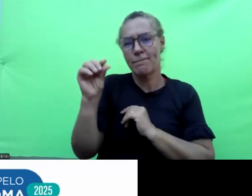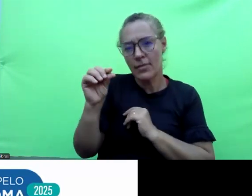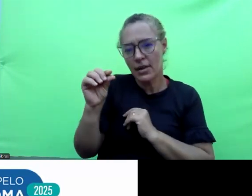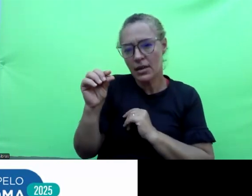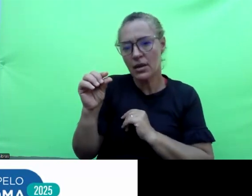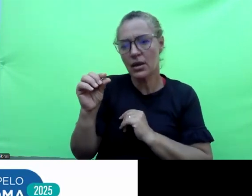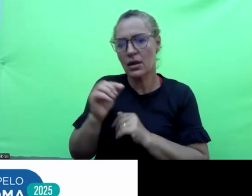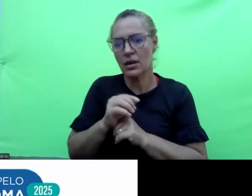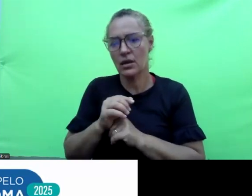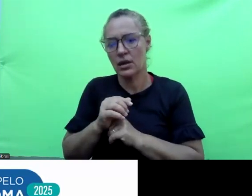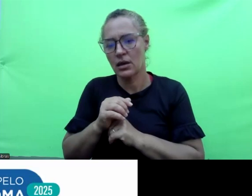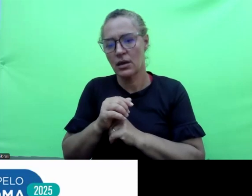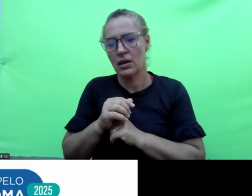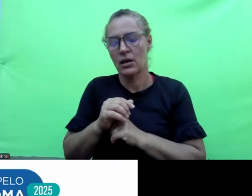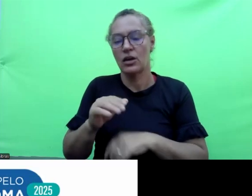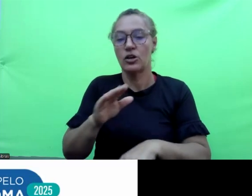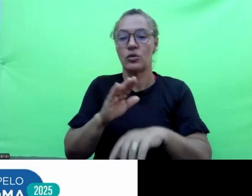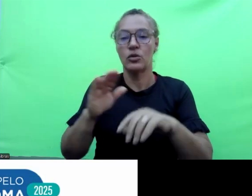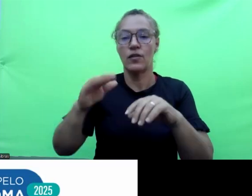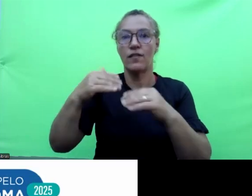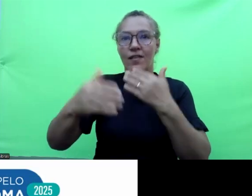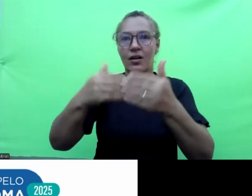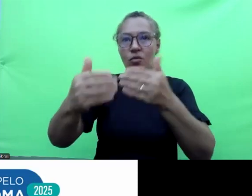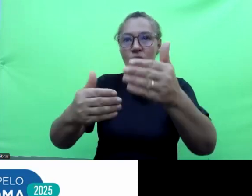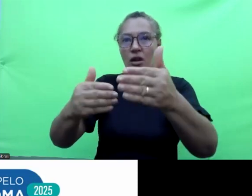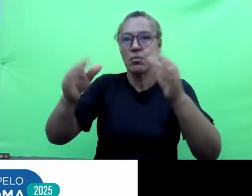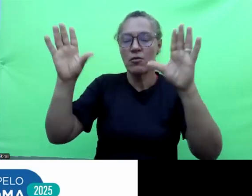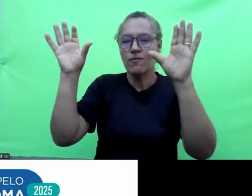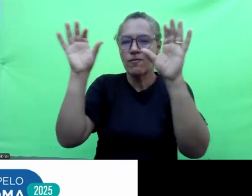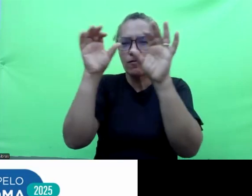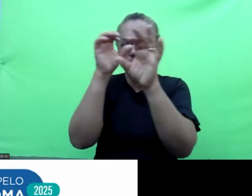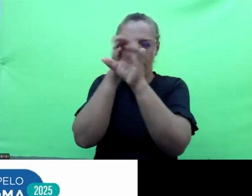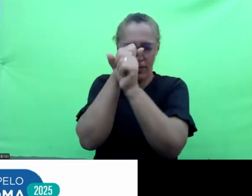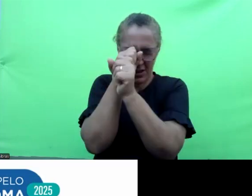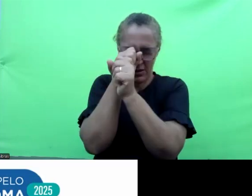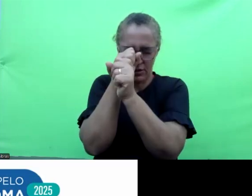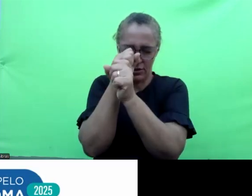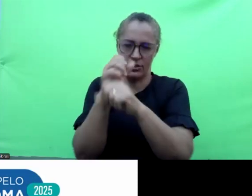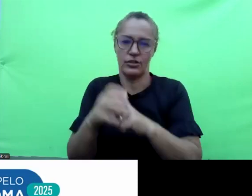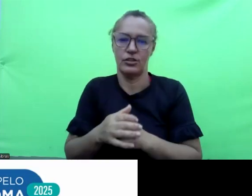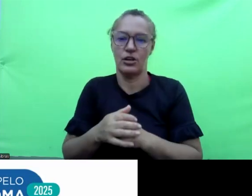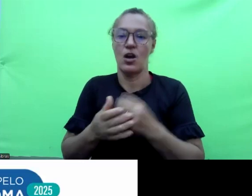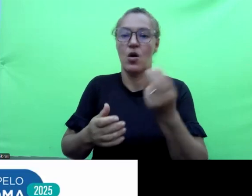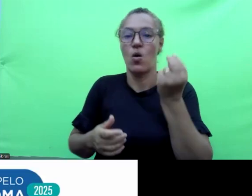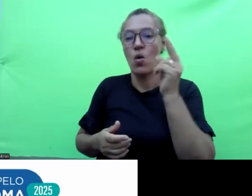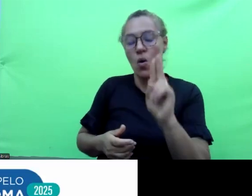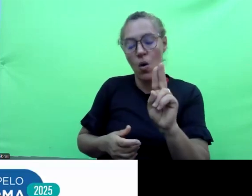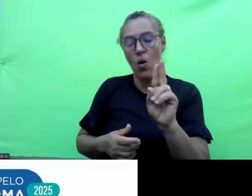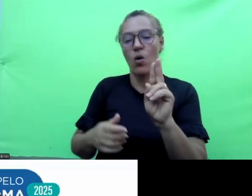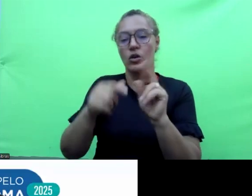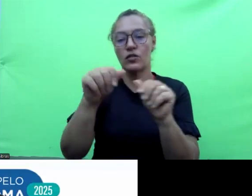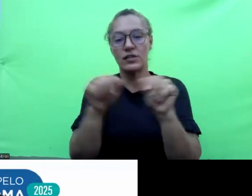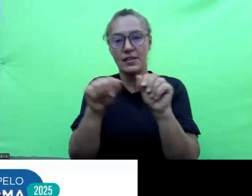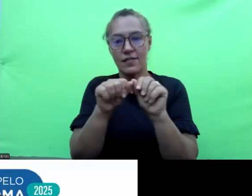ela do tempo fechar, né? E em algumas pessoas pode acontecer de fechar, ou mesmo quando você faz a